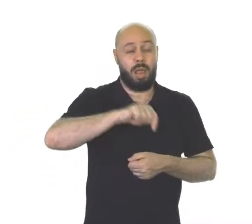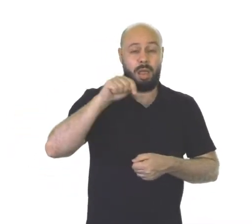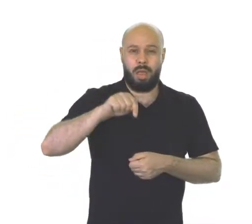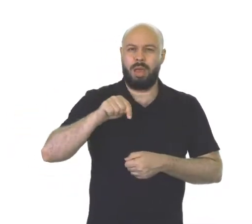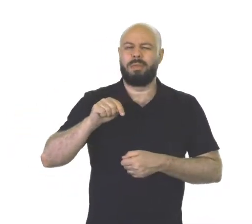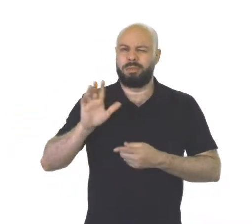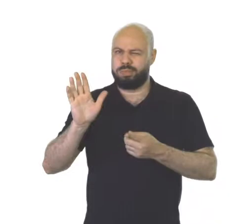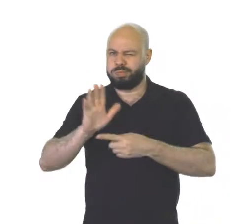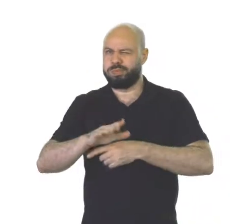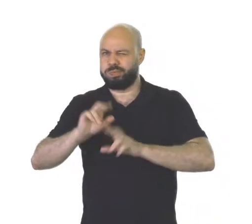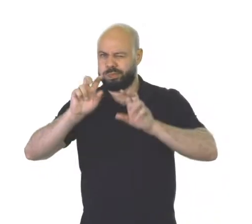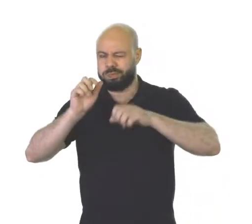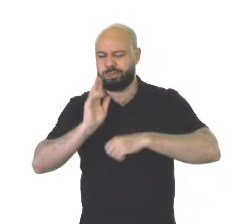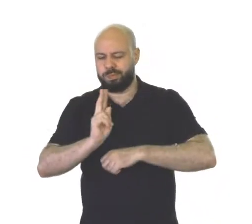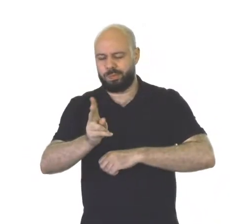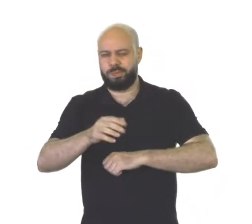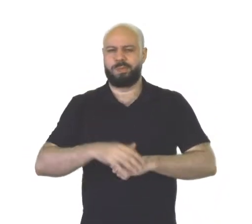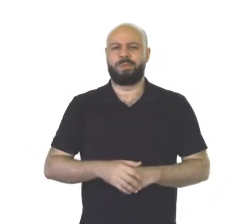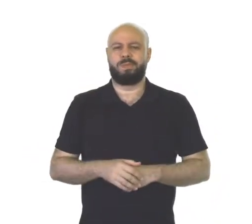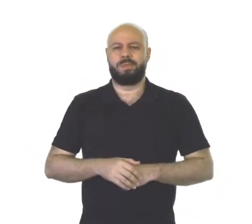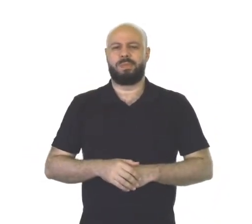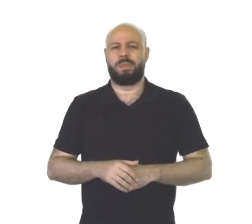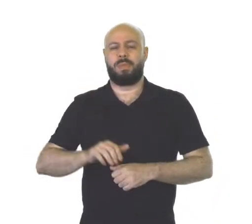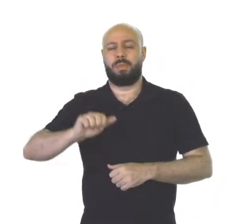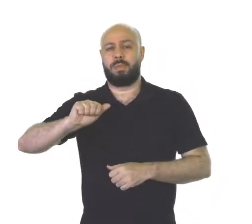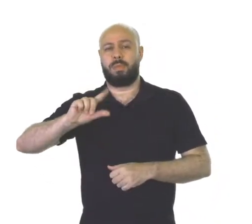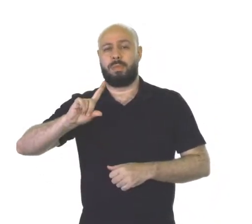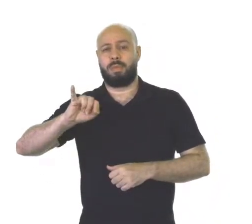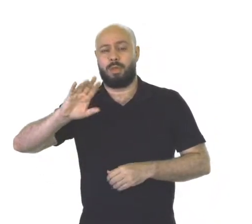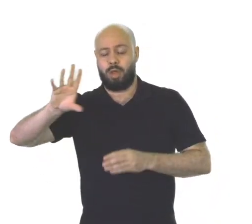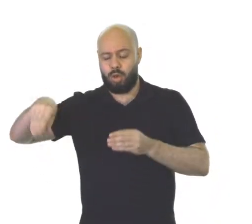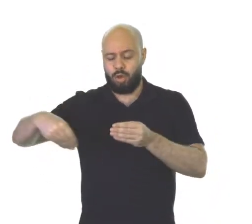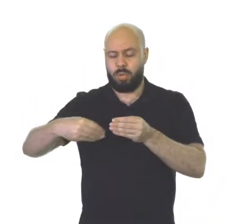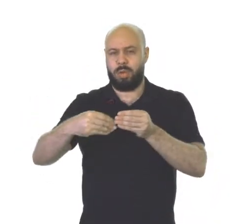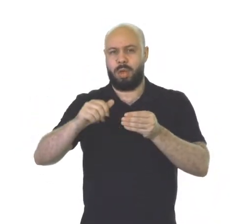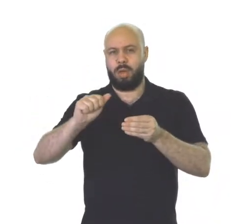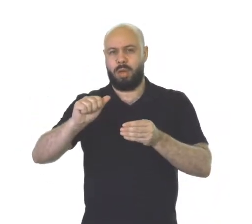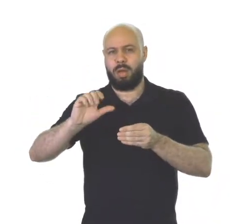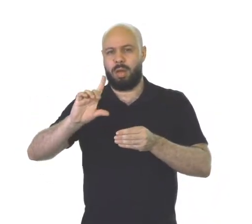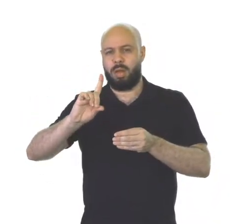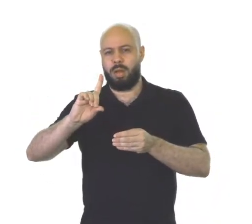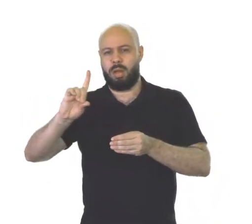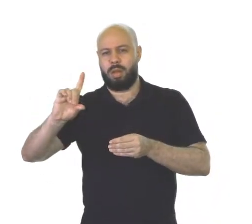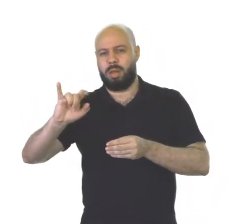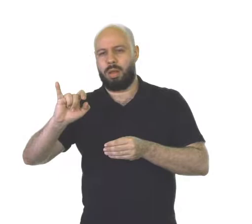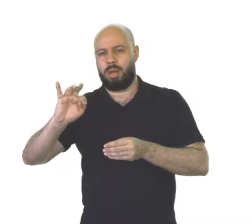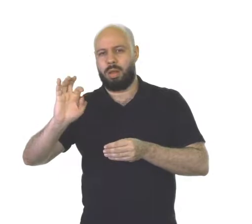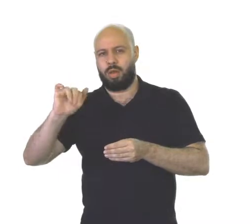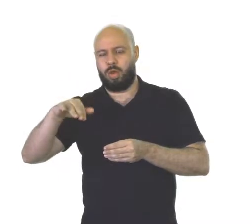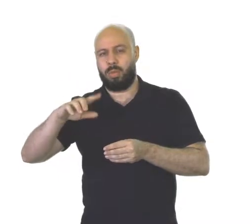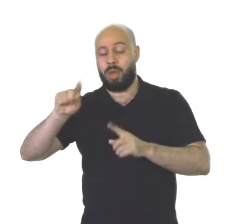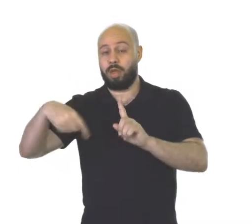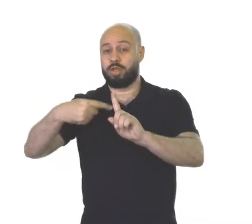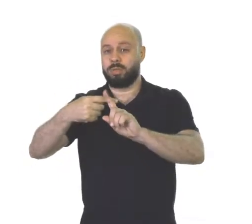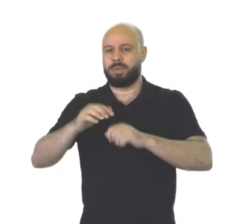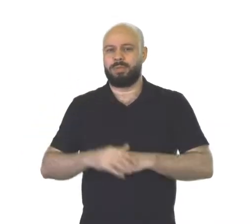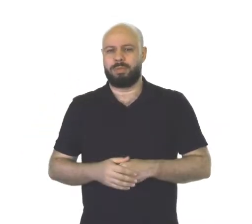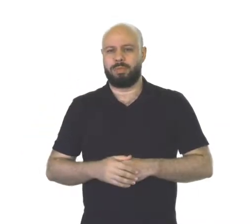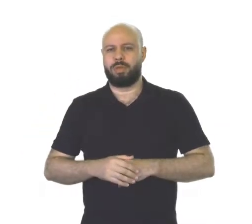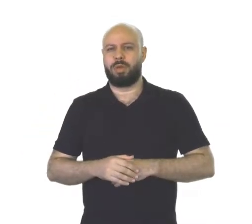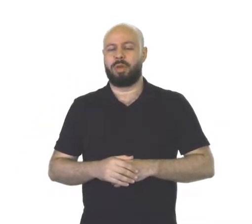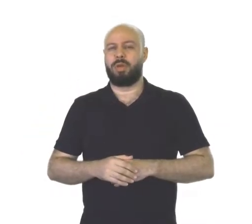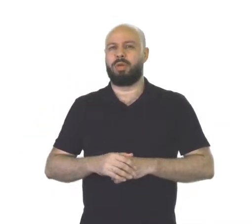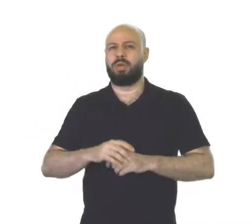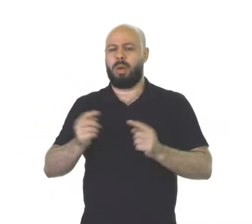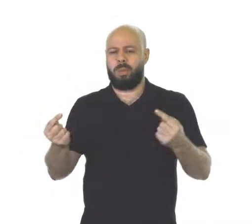assunto. Nós podemos falar sobre adição, né, addition, sobre